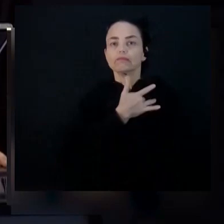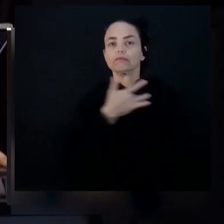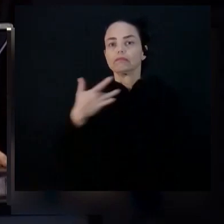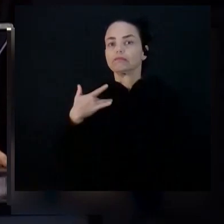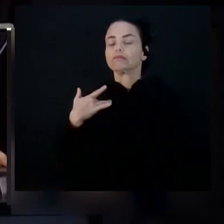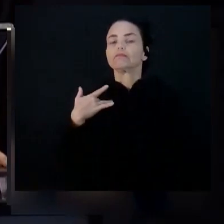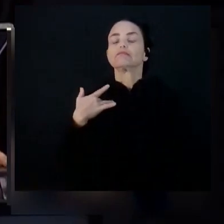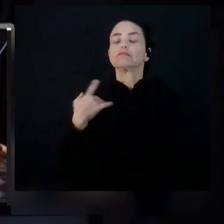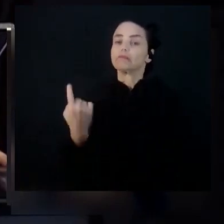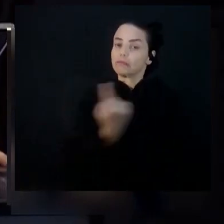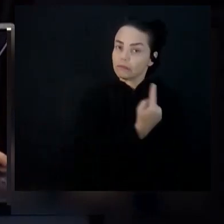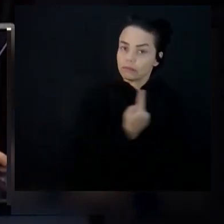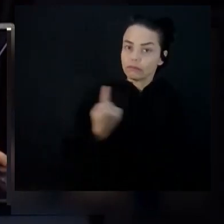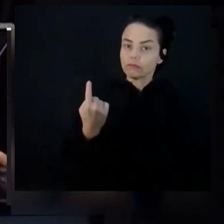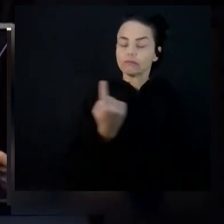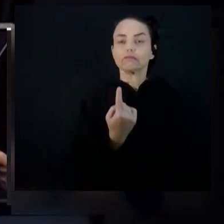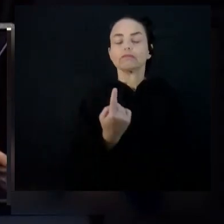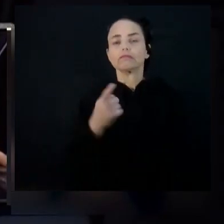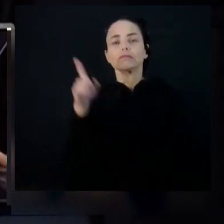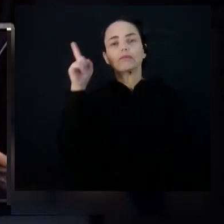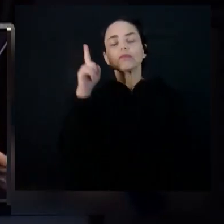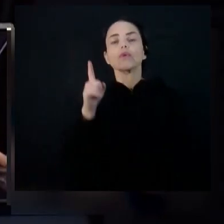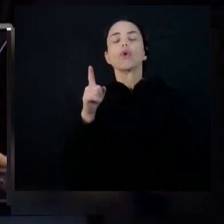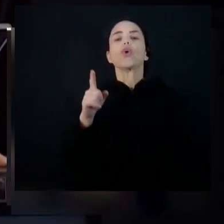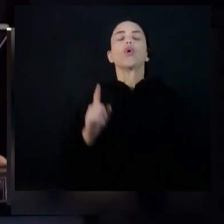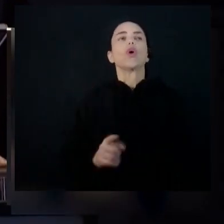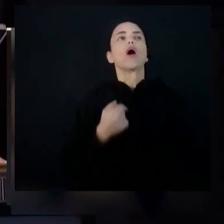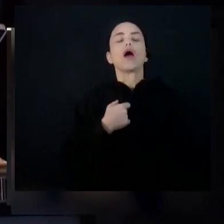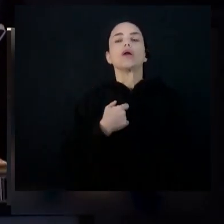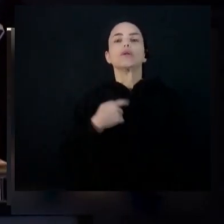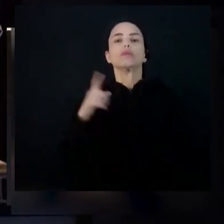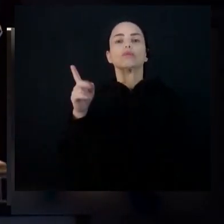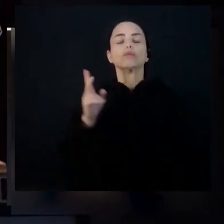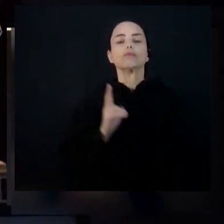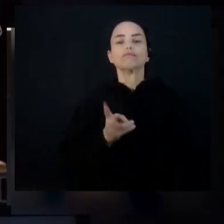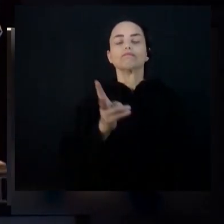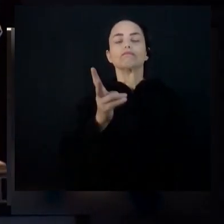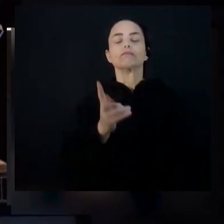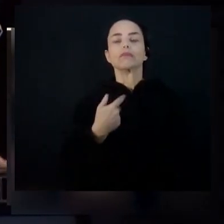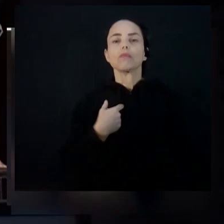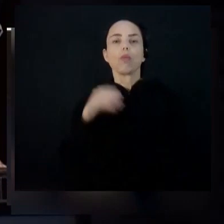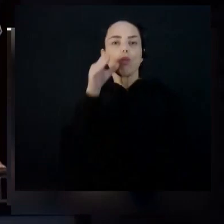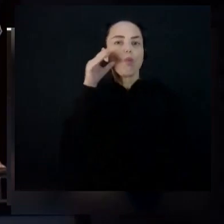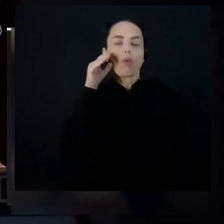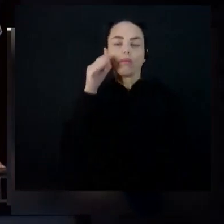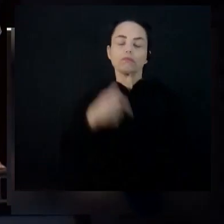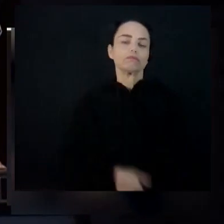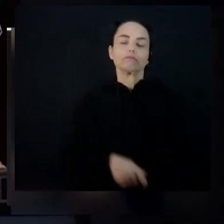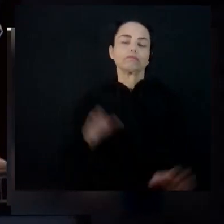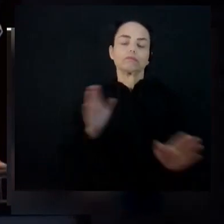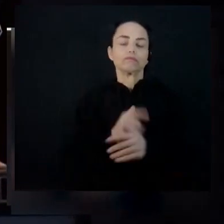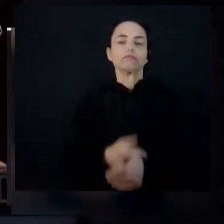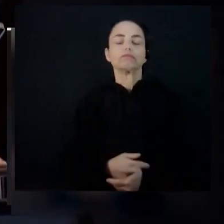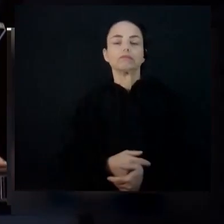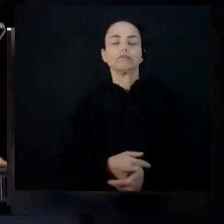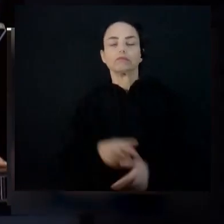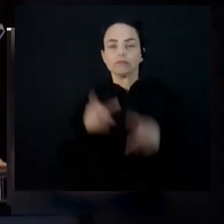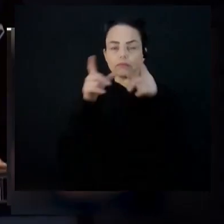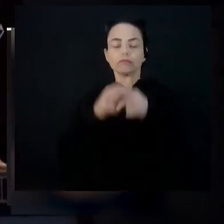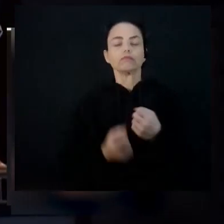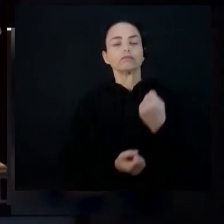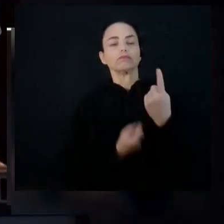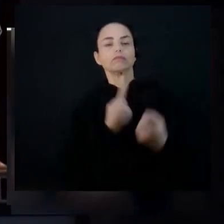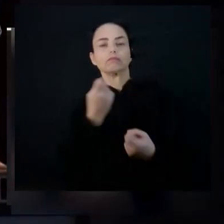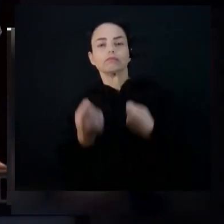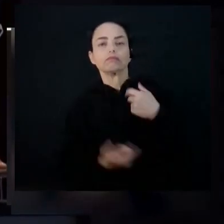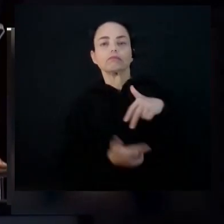nós, no dia a dia, nós somos anônimos. Eventualmente um paciente ou outro, ele chega